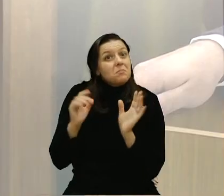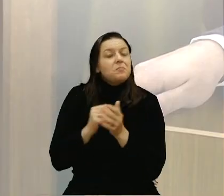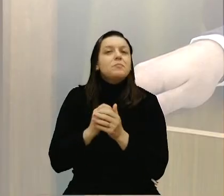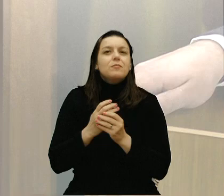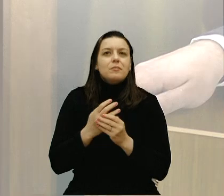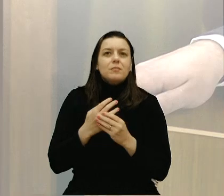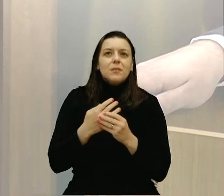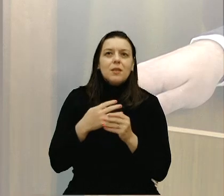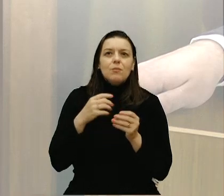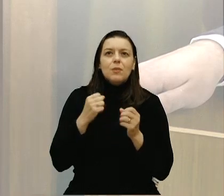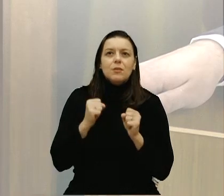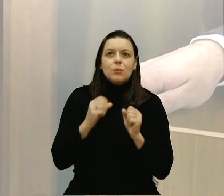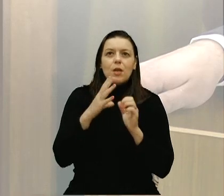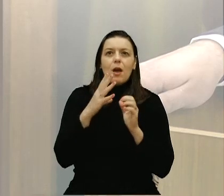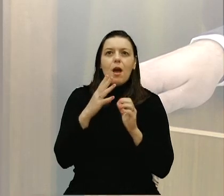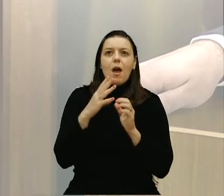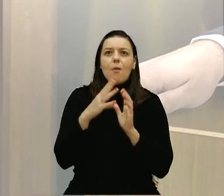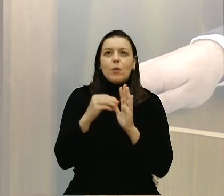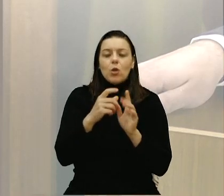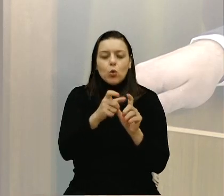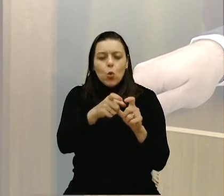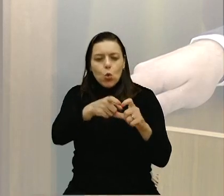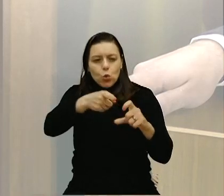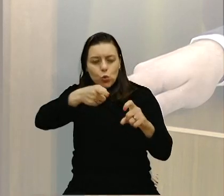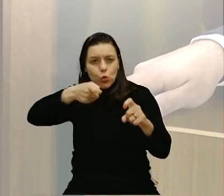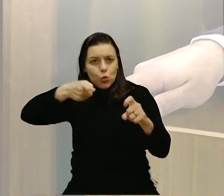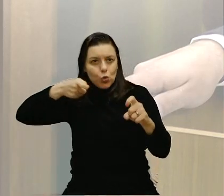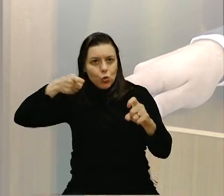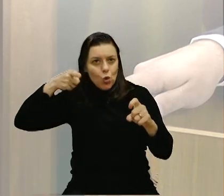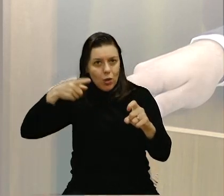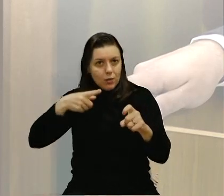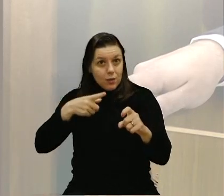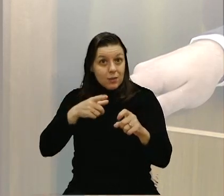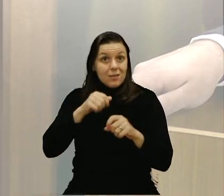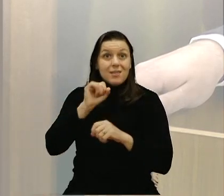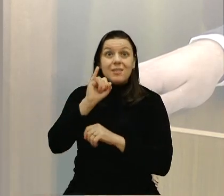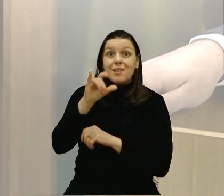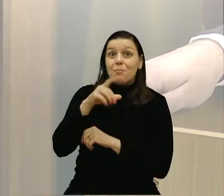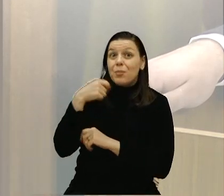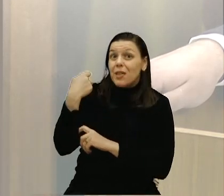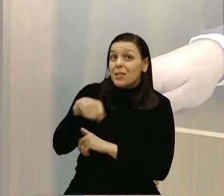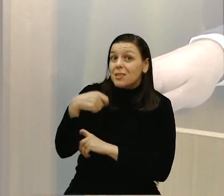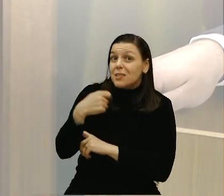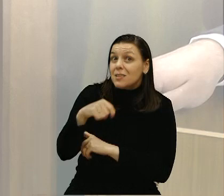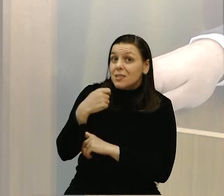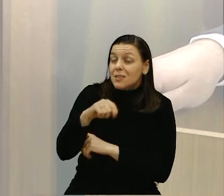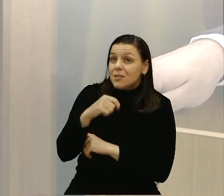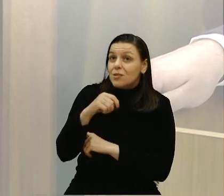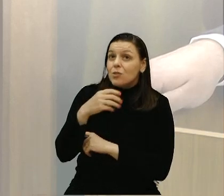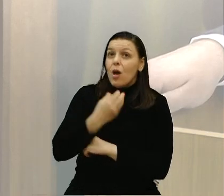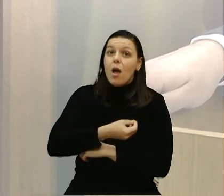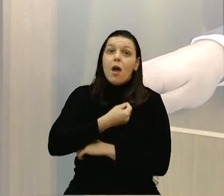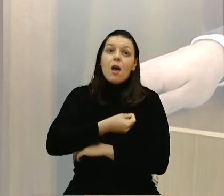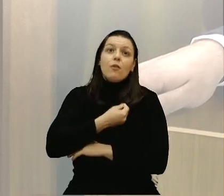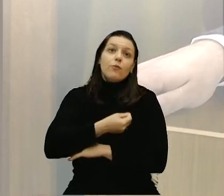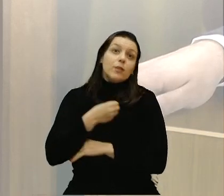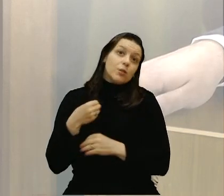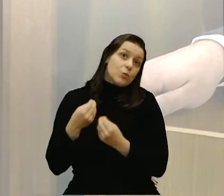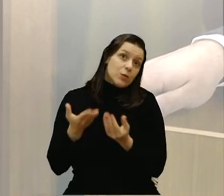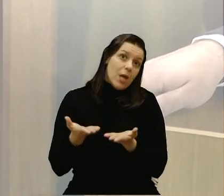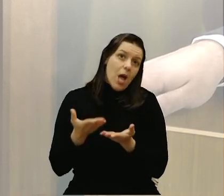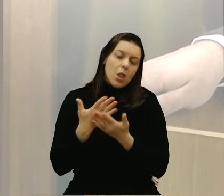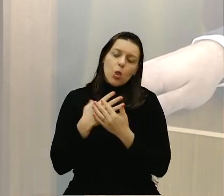possa, exemplo do orixá Oxóssi também, ser preciso nas oportunidades que a vida nos dá, né? Seja